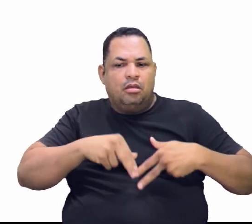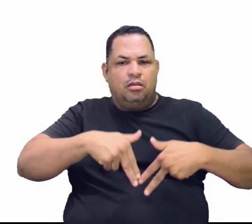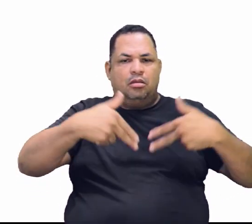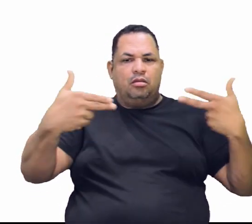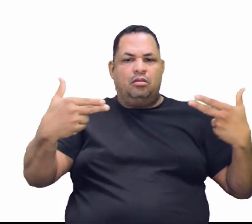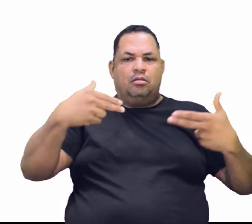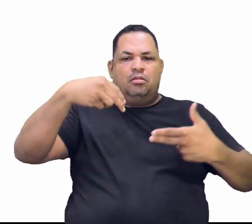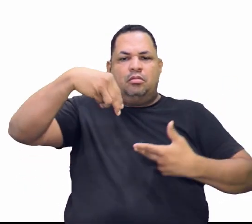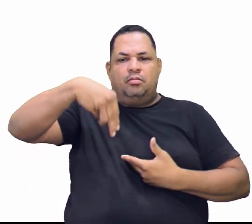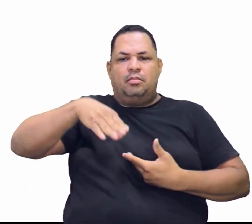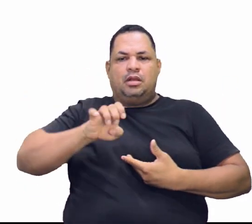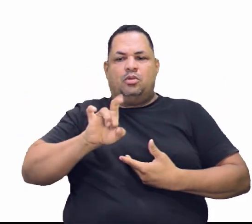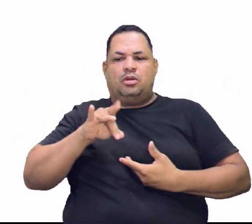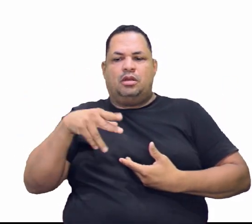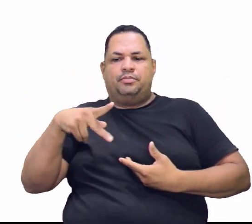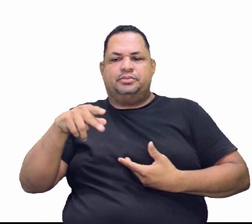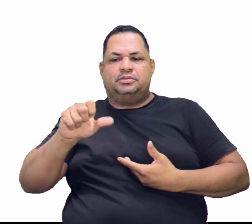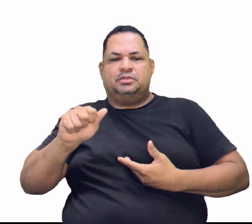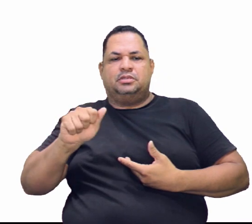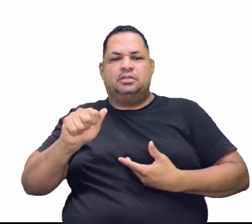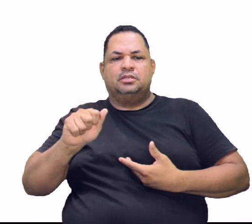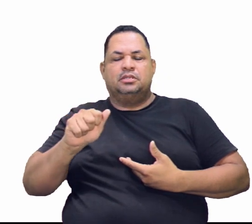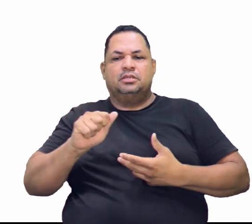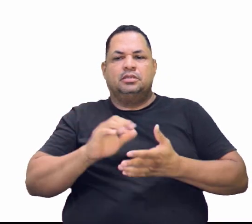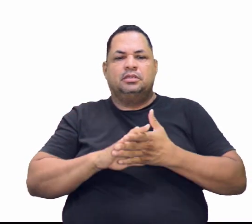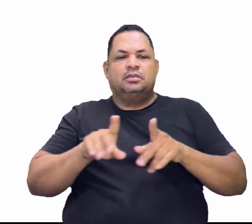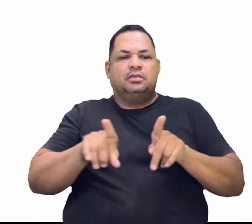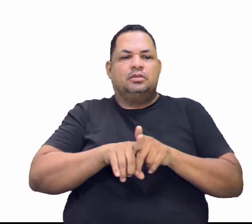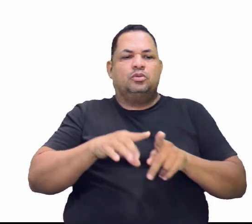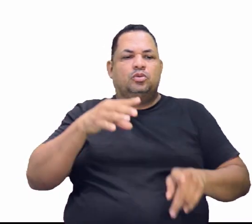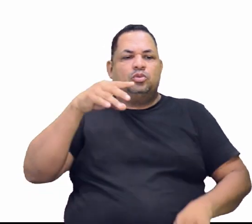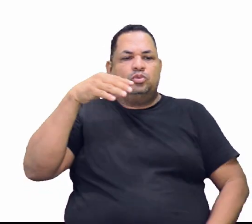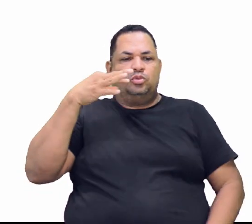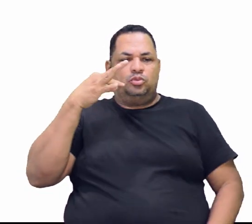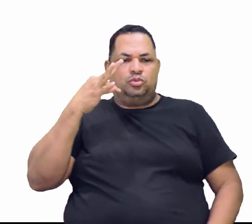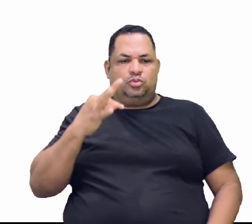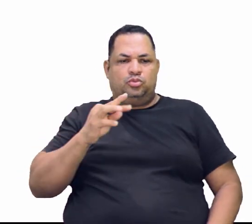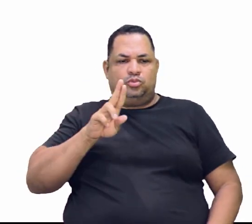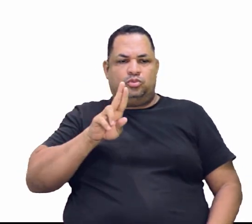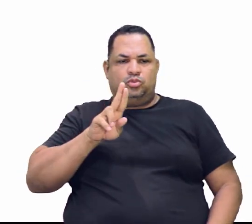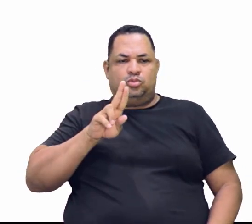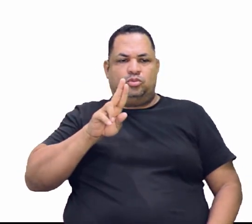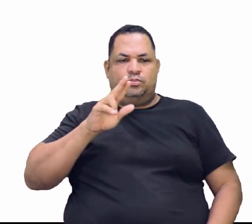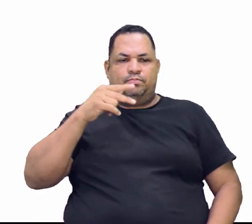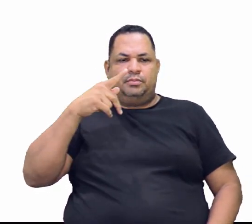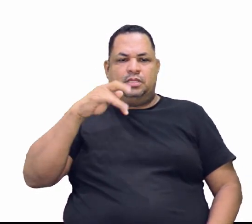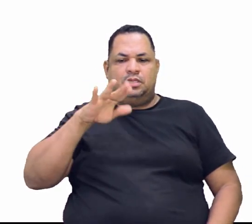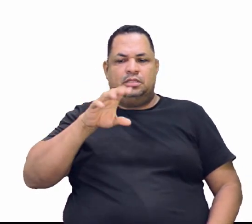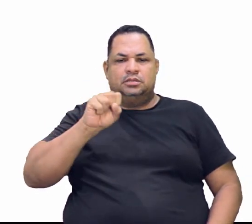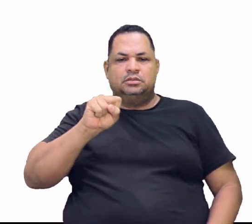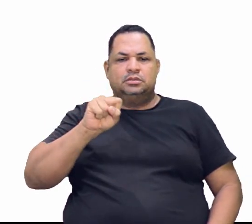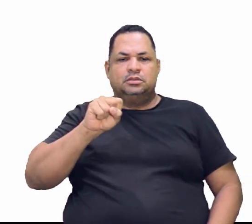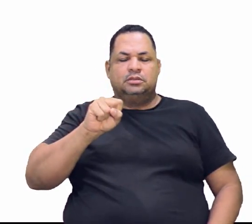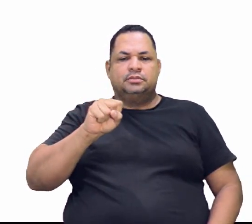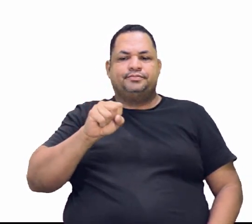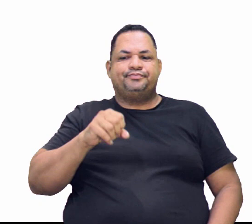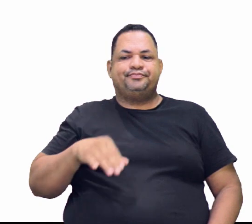etnia Macurapes e também a etnia